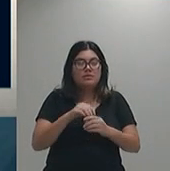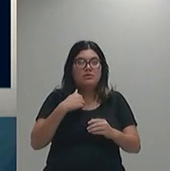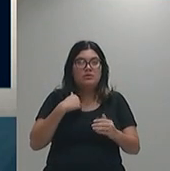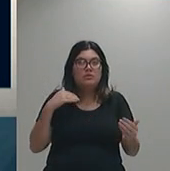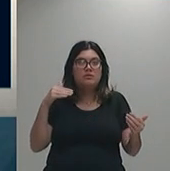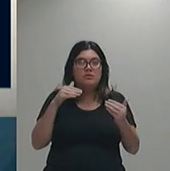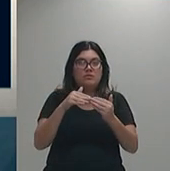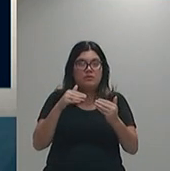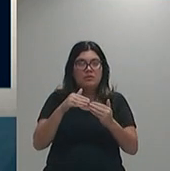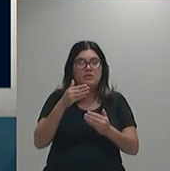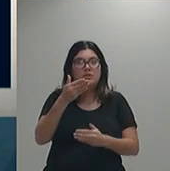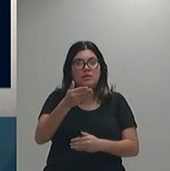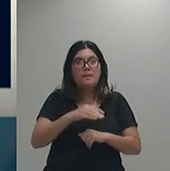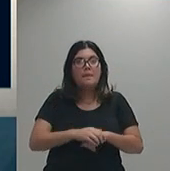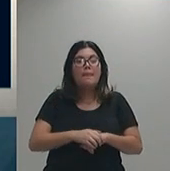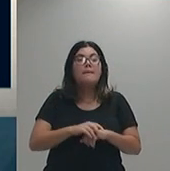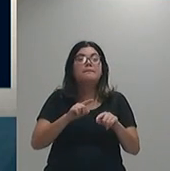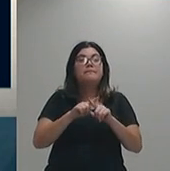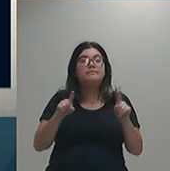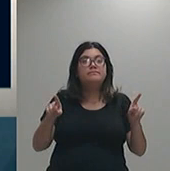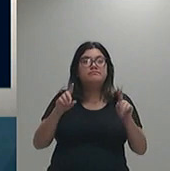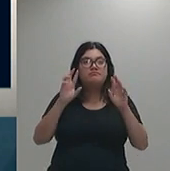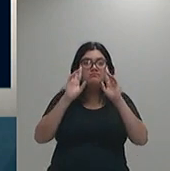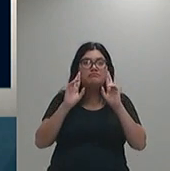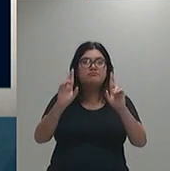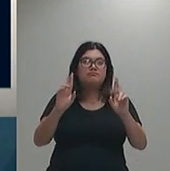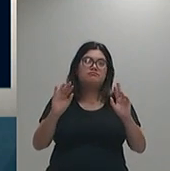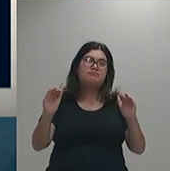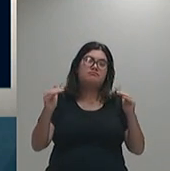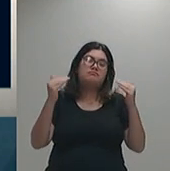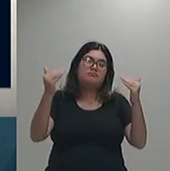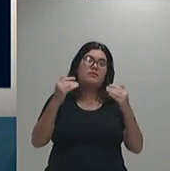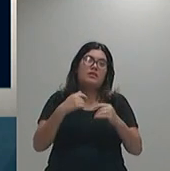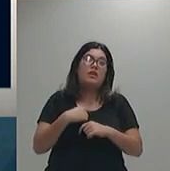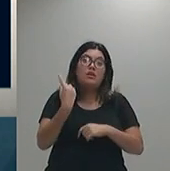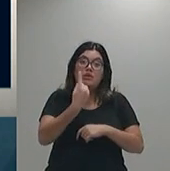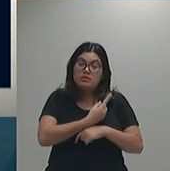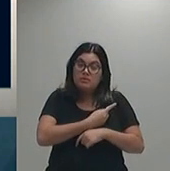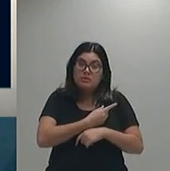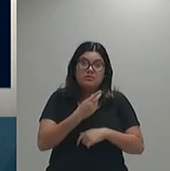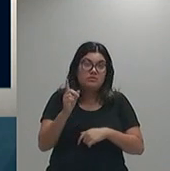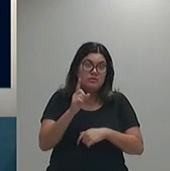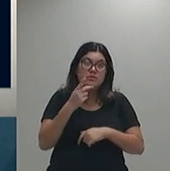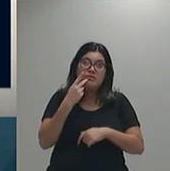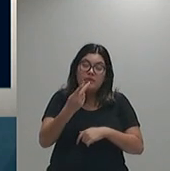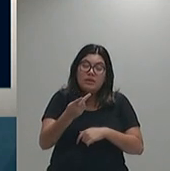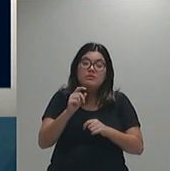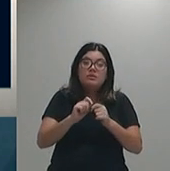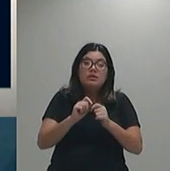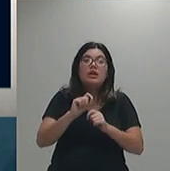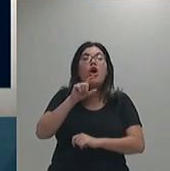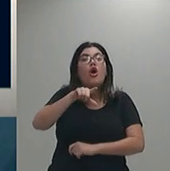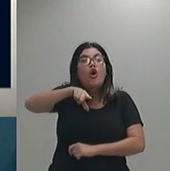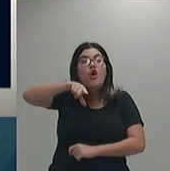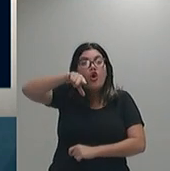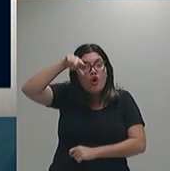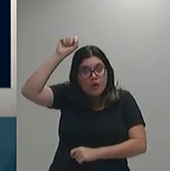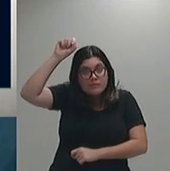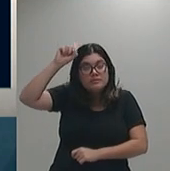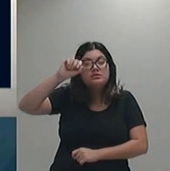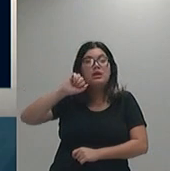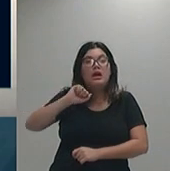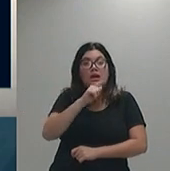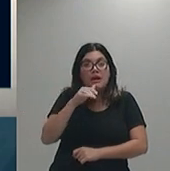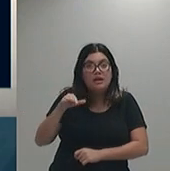Ministro não conhece mas data máxima venda não nós estamos fazendo opção em pela ação